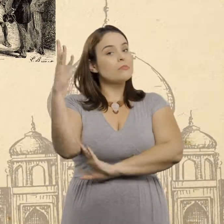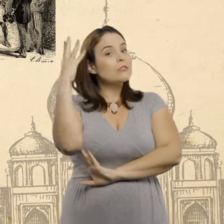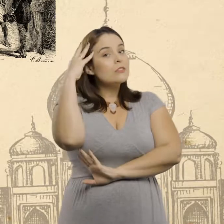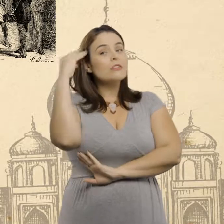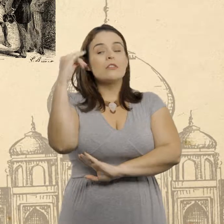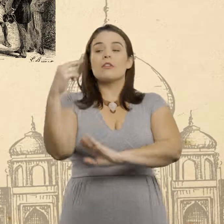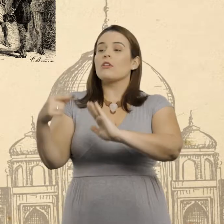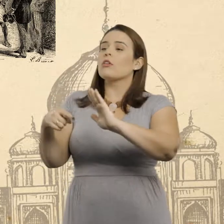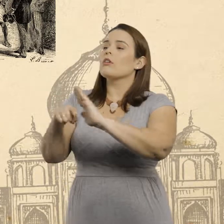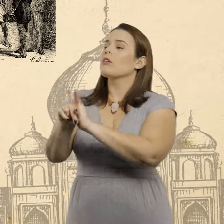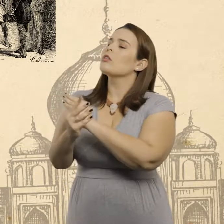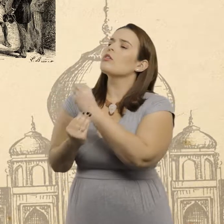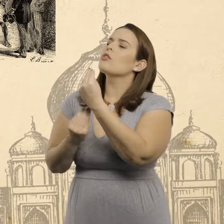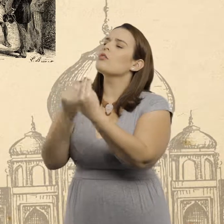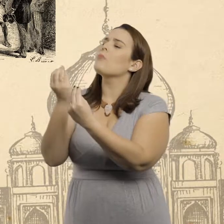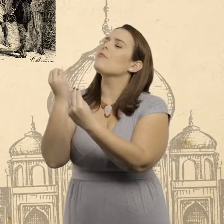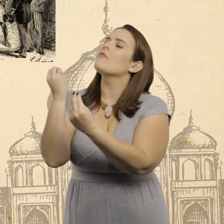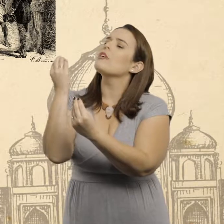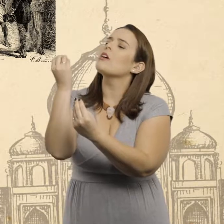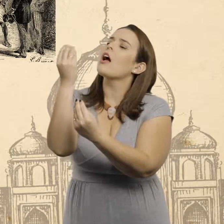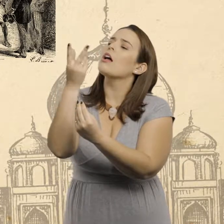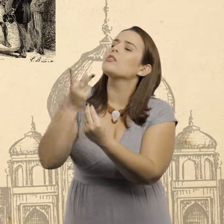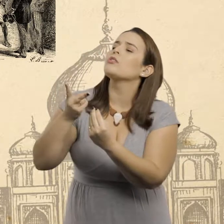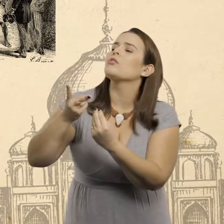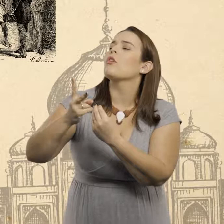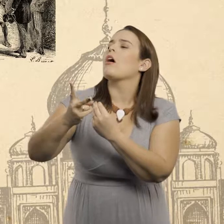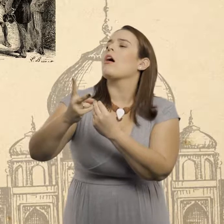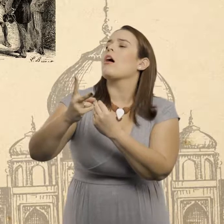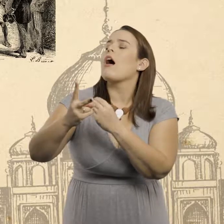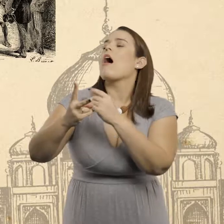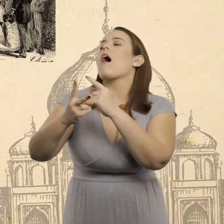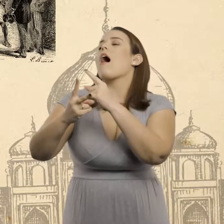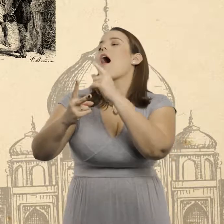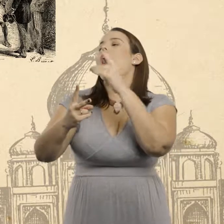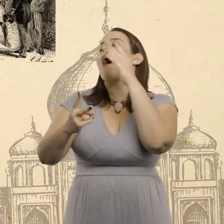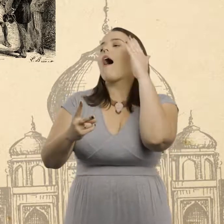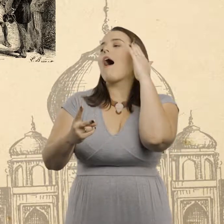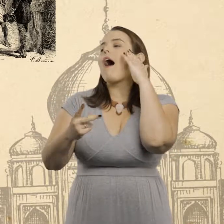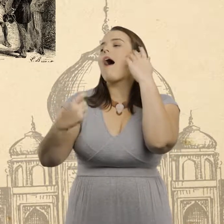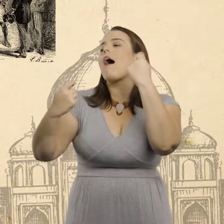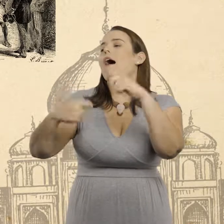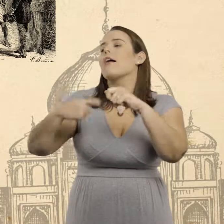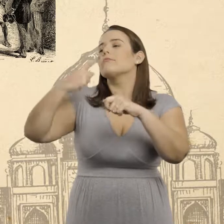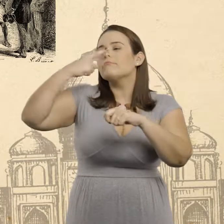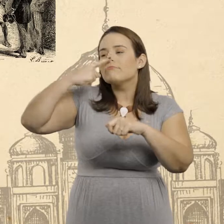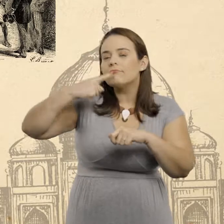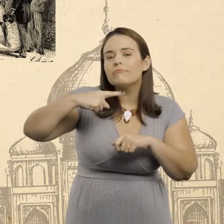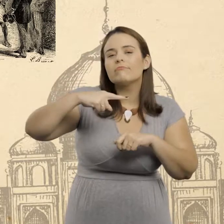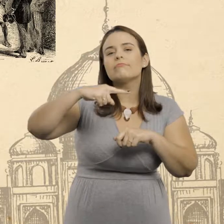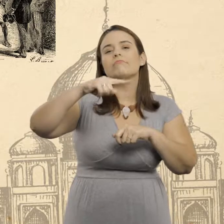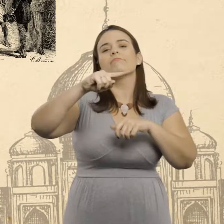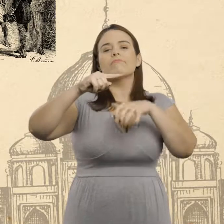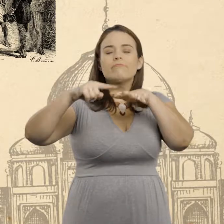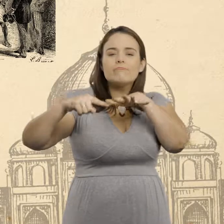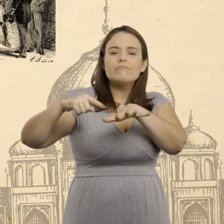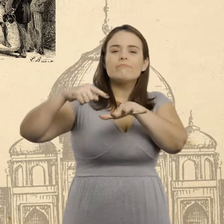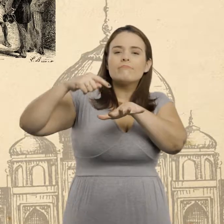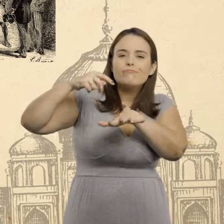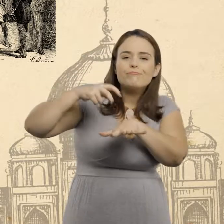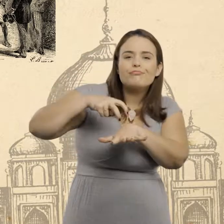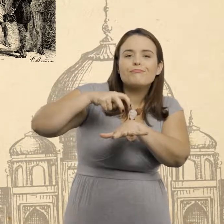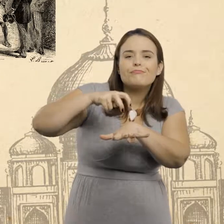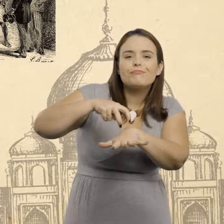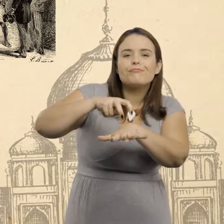condução. Passepartout se informou sobre a continuação da viagem e descobriu que o melhor jeito seria ir de